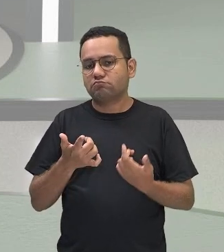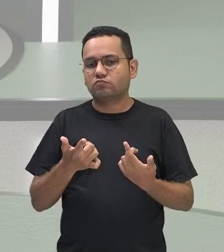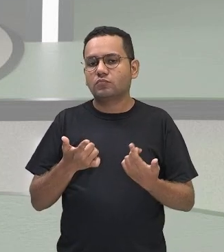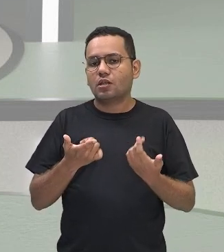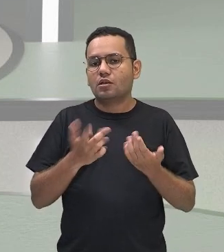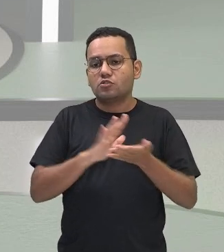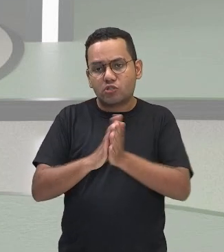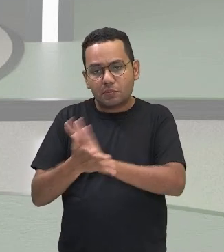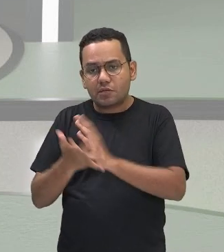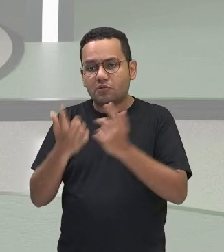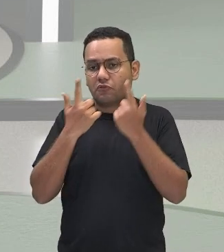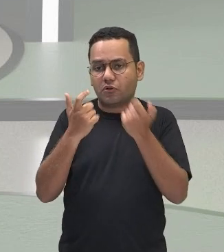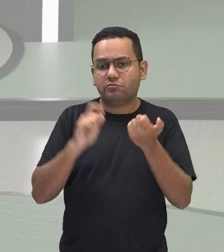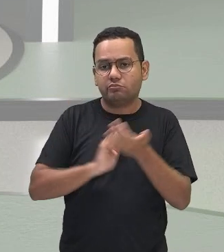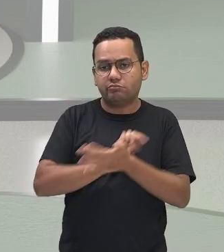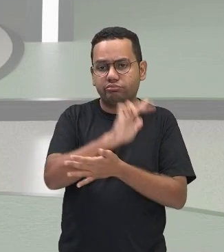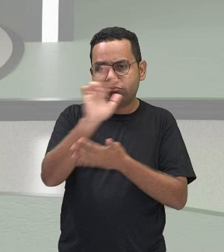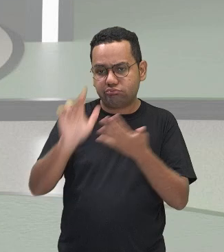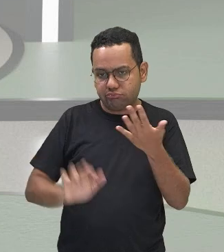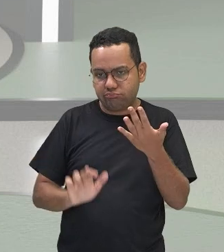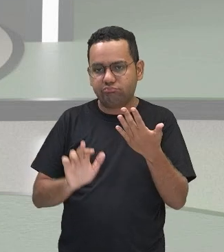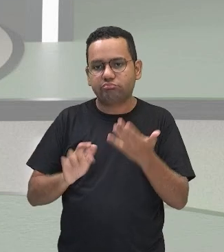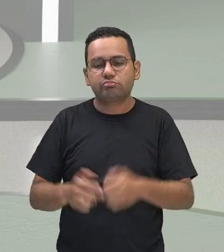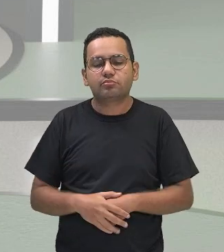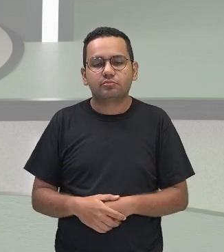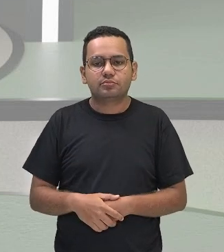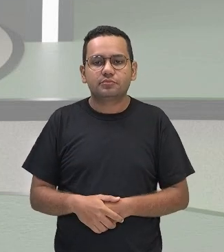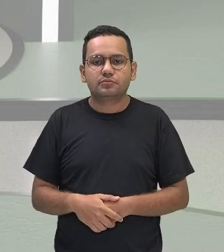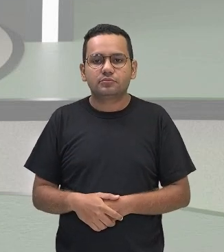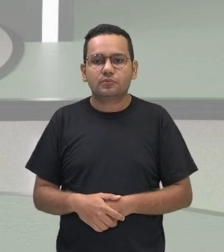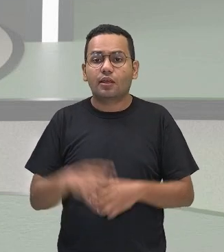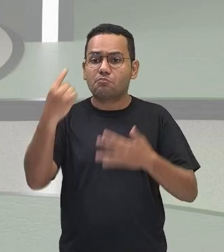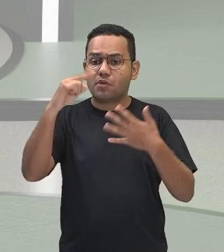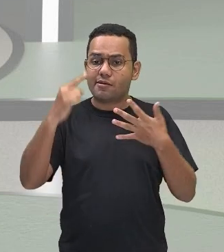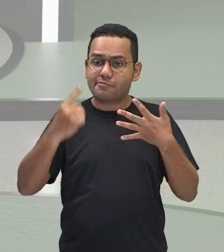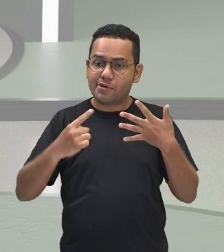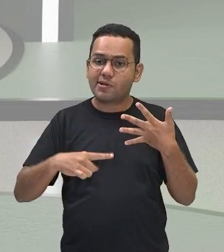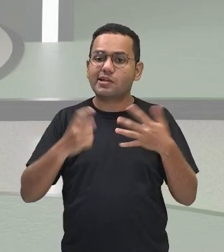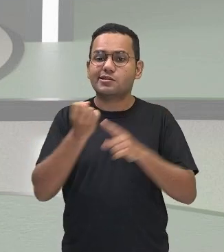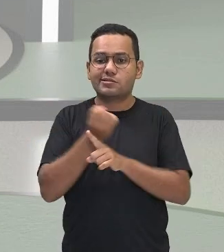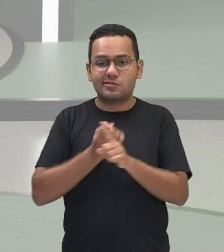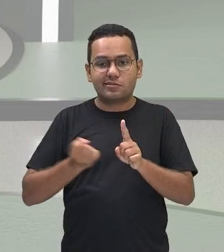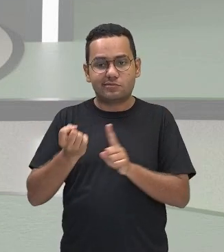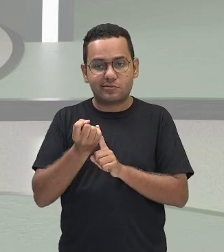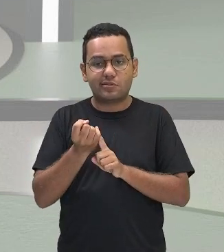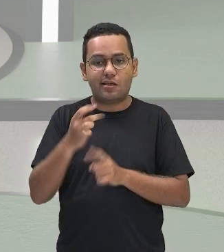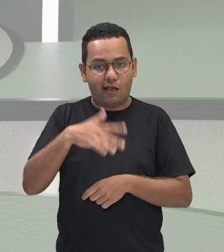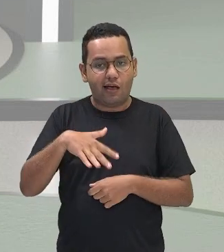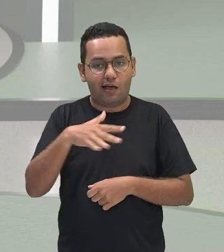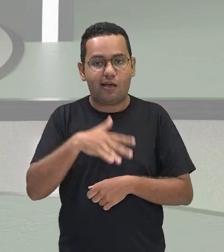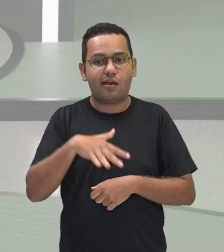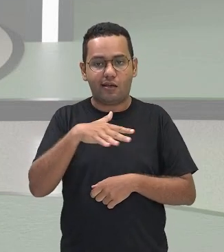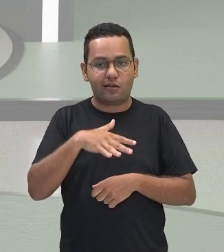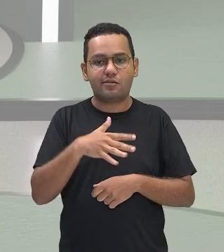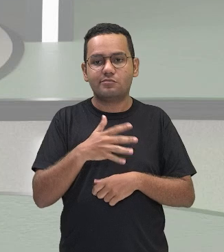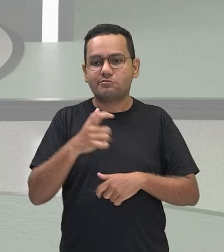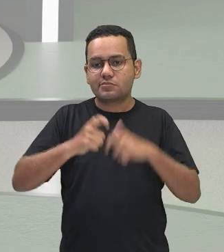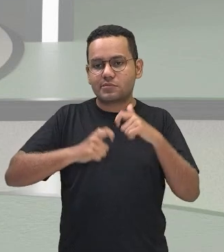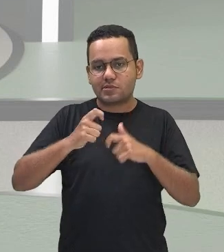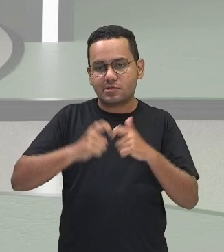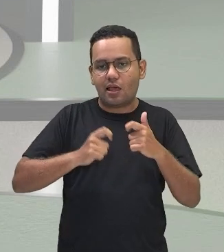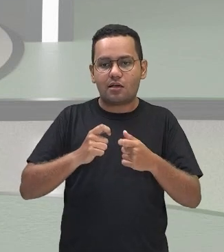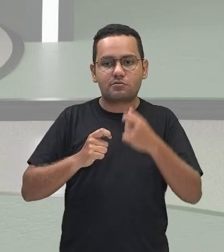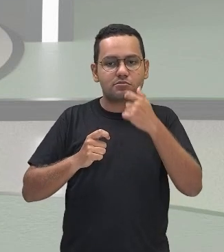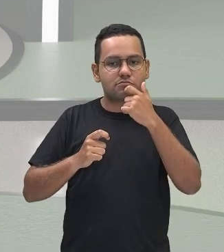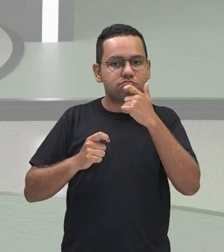e discriminação. Então tem uma série de aspectos sociais ligados a essa parte sexual da vida, tanto do homem